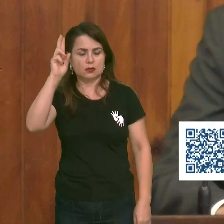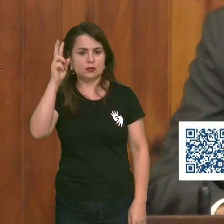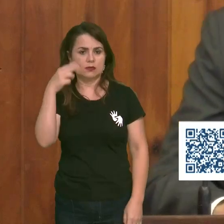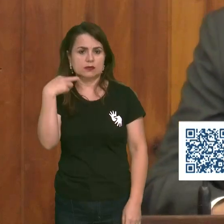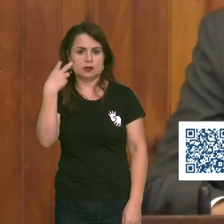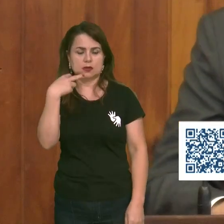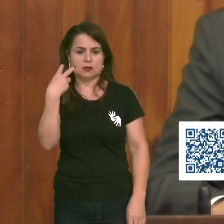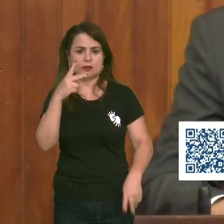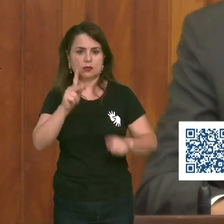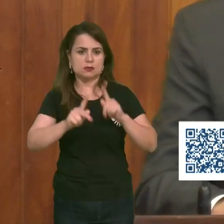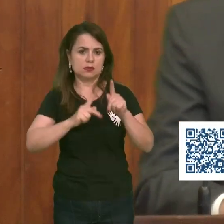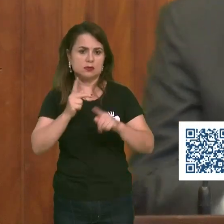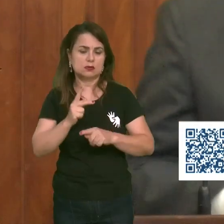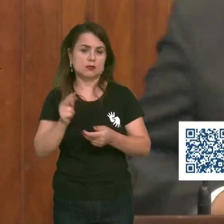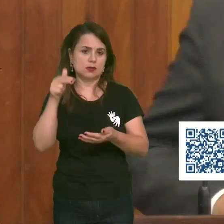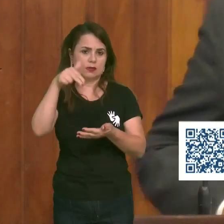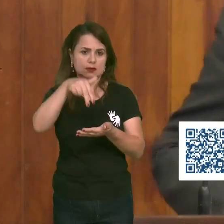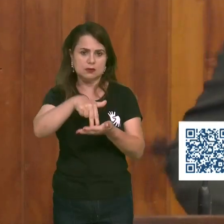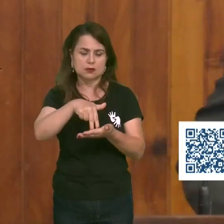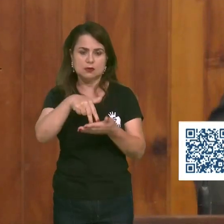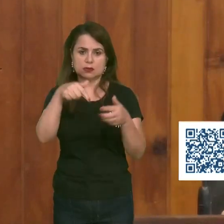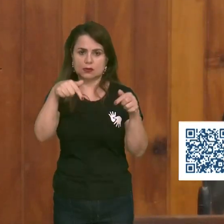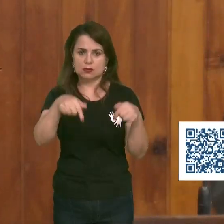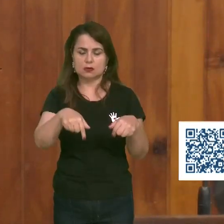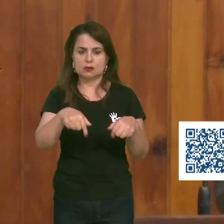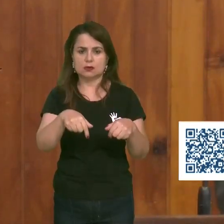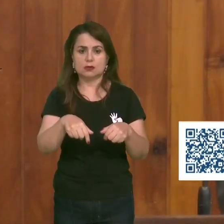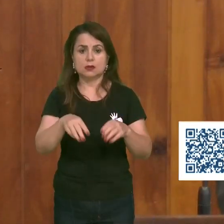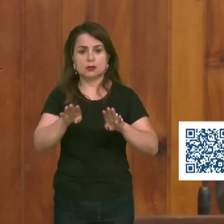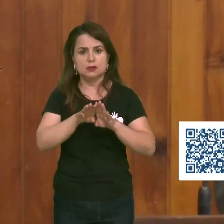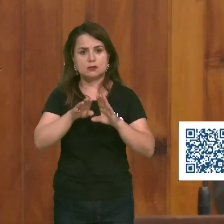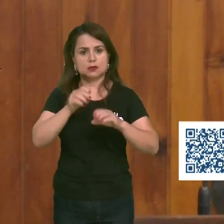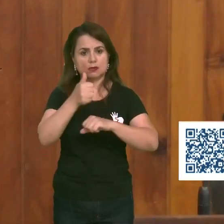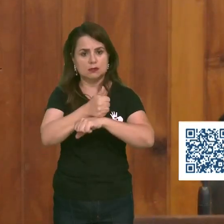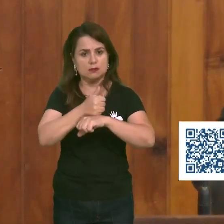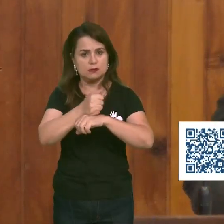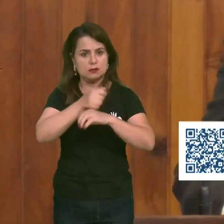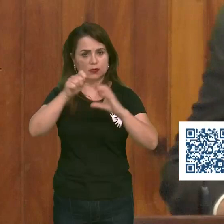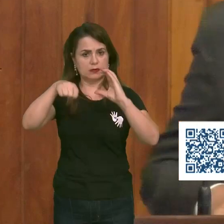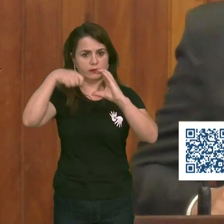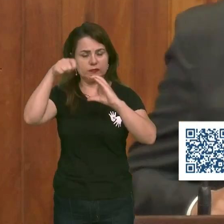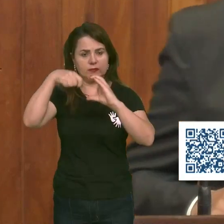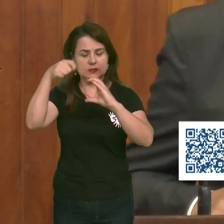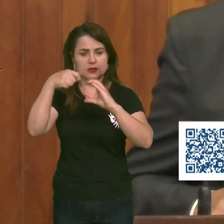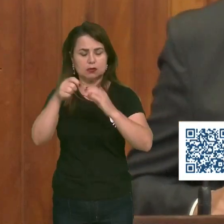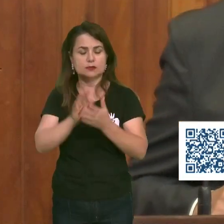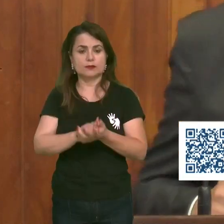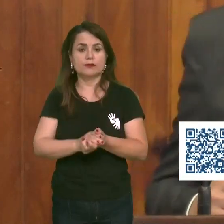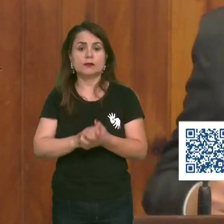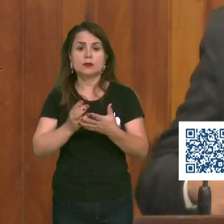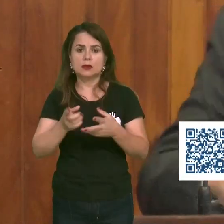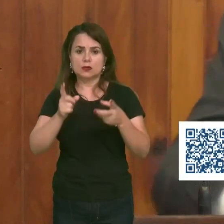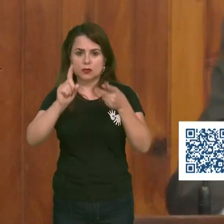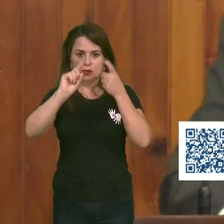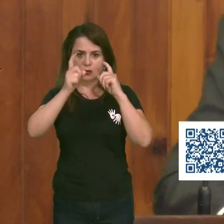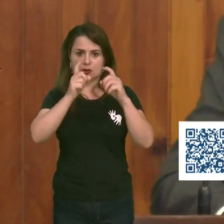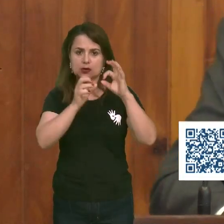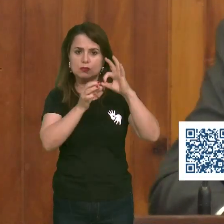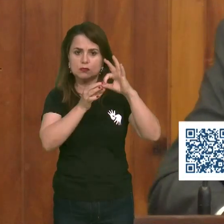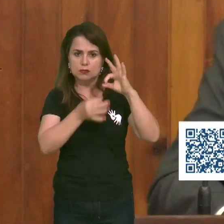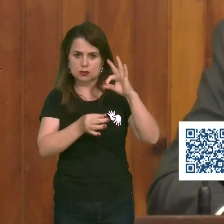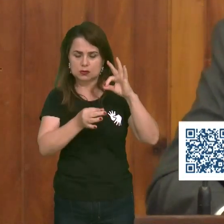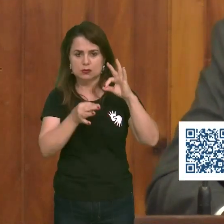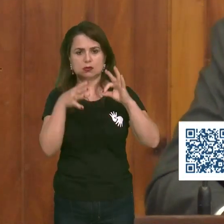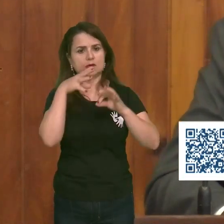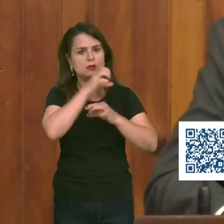prensa que presente ar aqui rapidamente nesse pequeno expediente Vereador